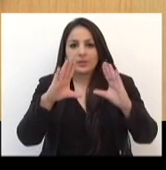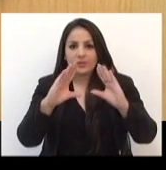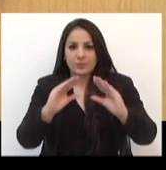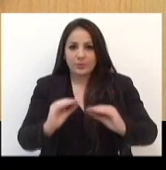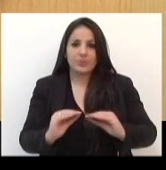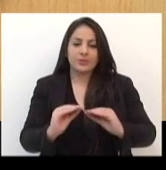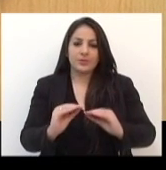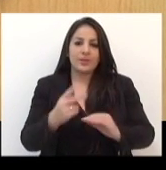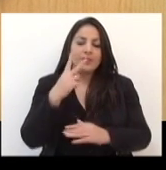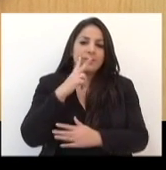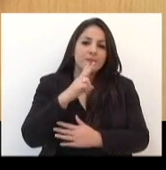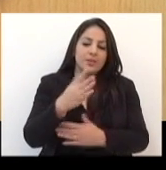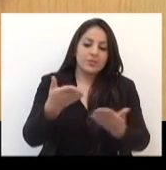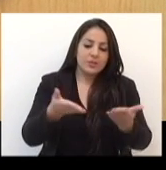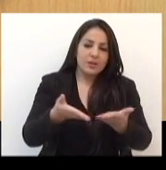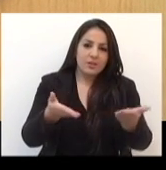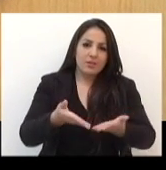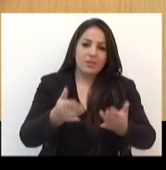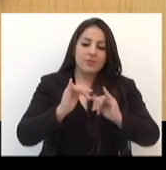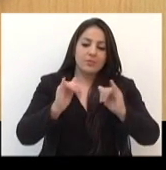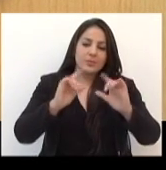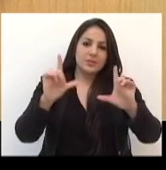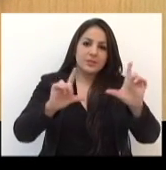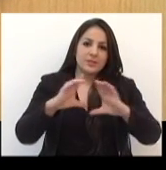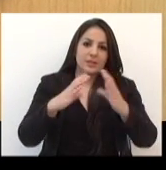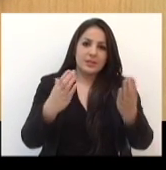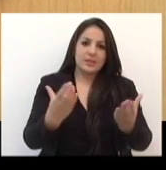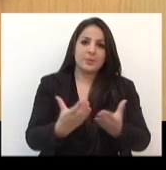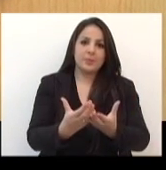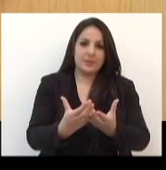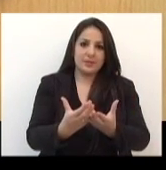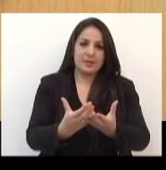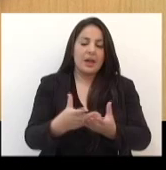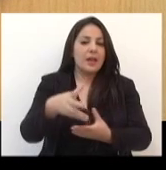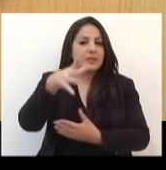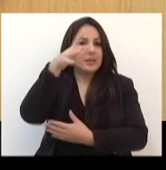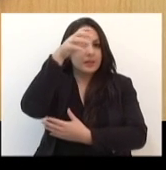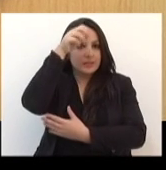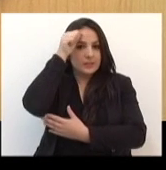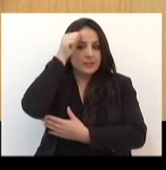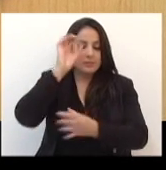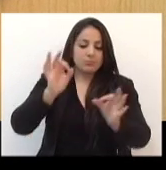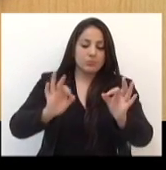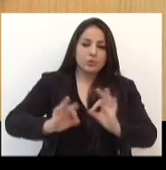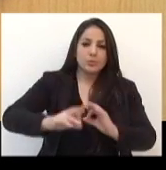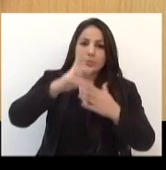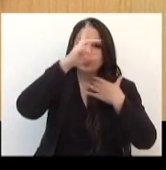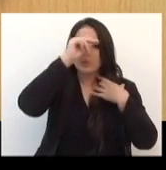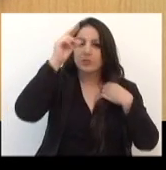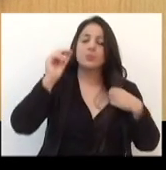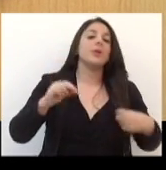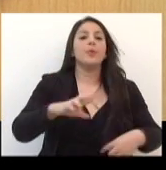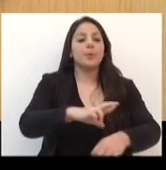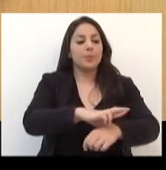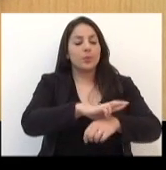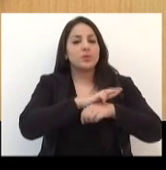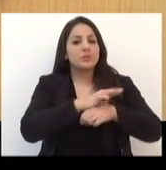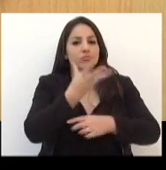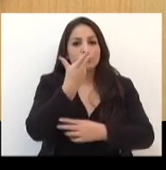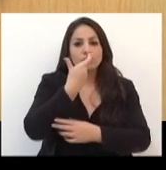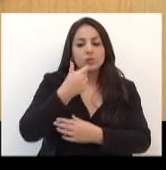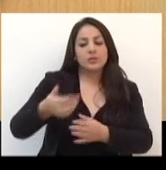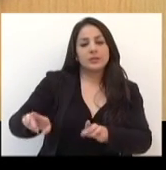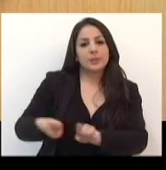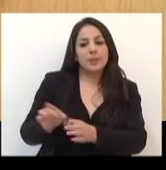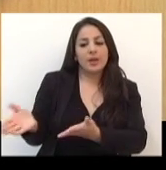Boa noite. Veja nesta edição. Legislativo analisa programa municipal para a proteção de